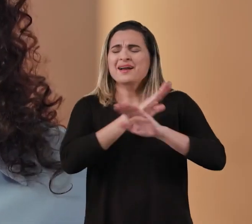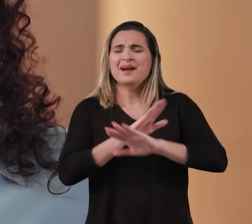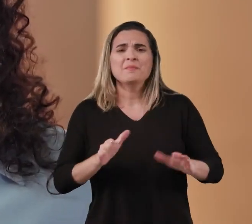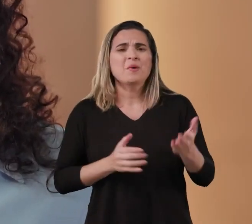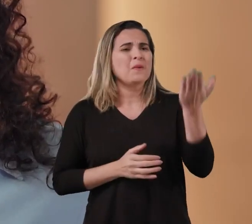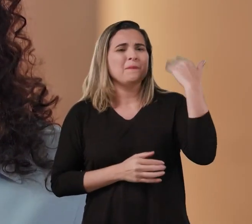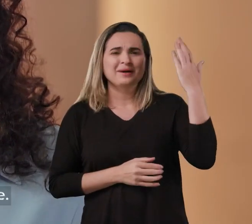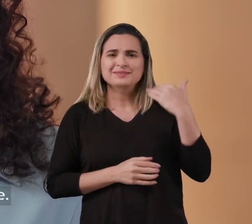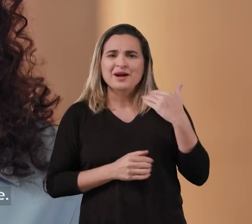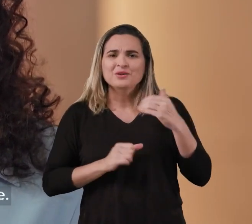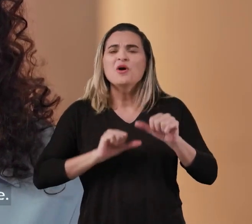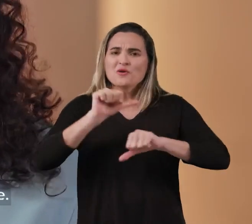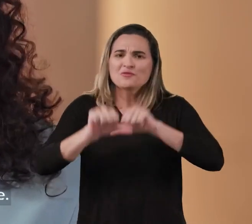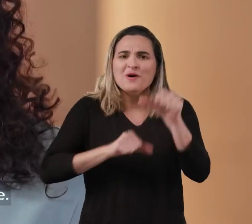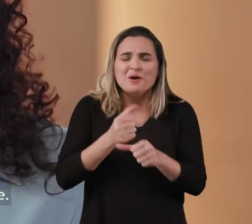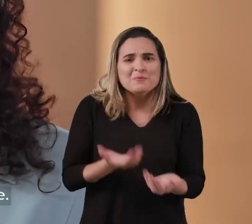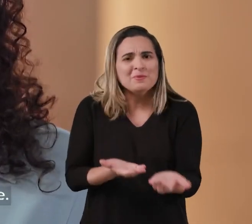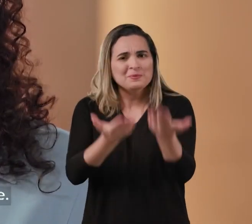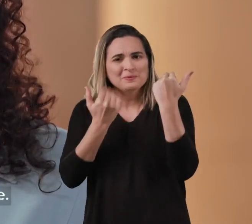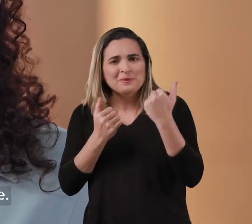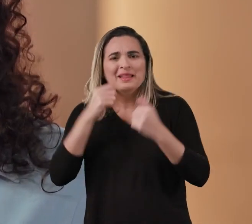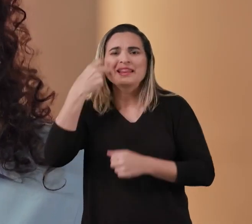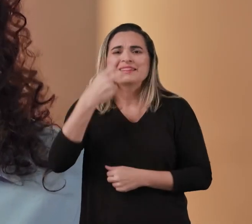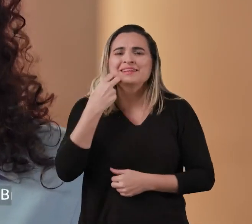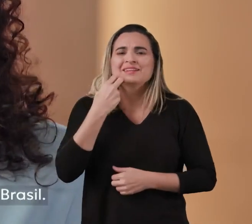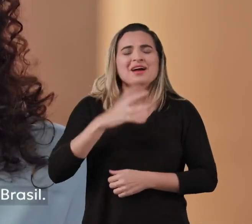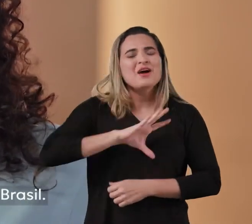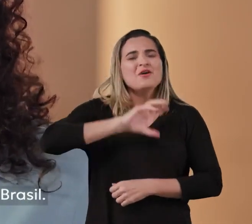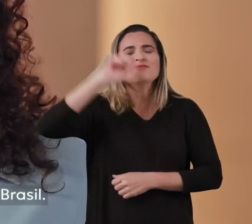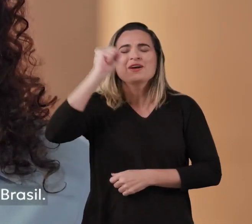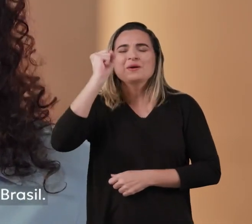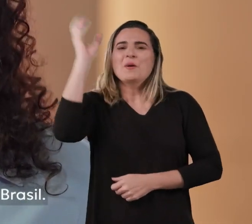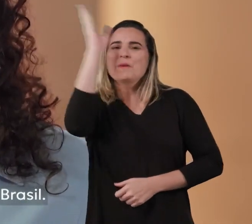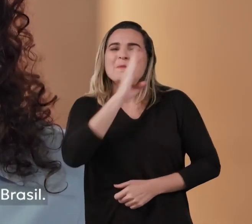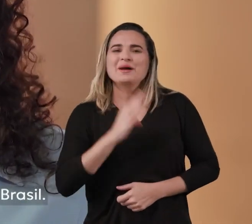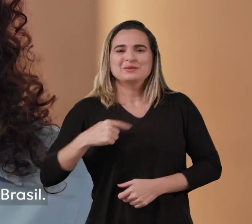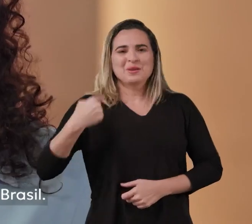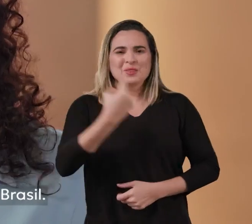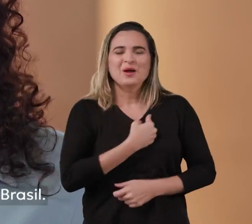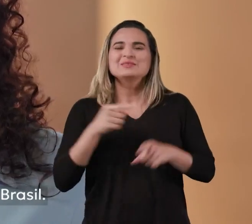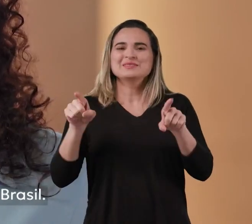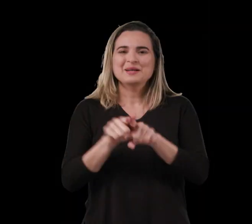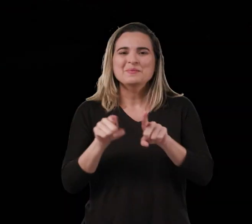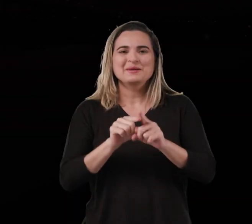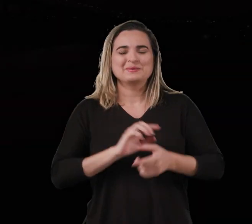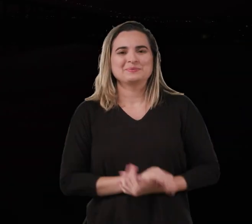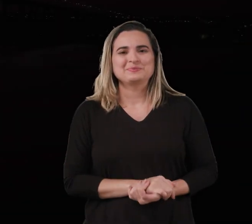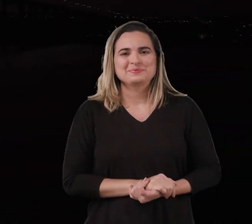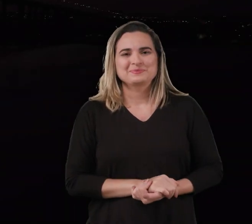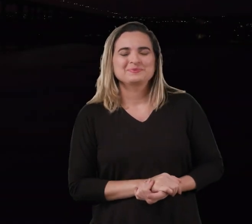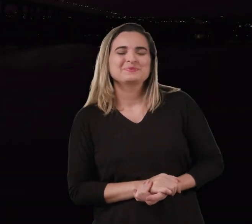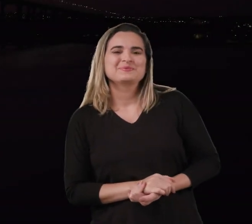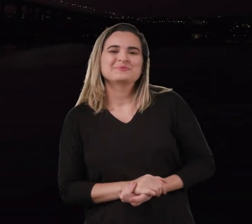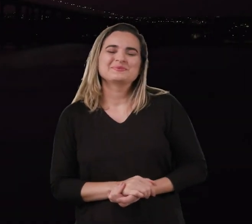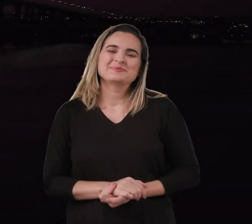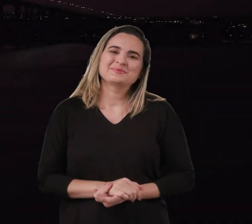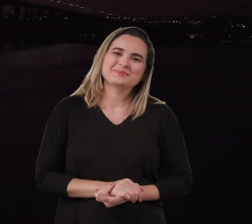de passado, bora mudar Natal com a gente e viva a independência nossa e do Brasil!